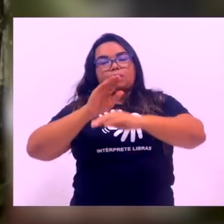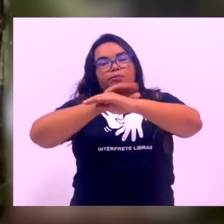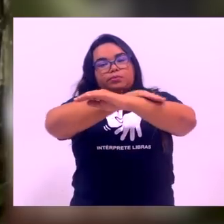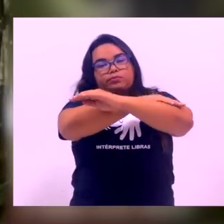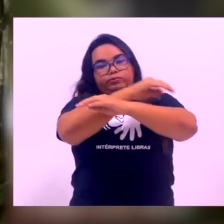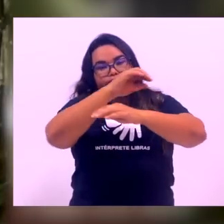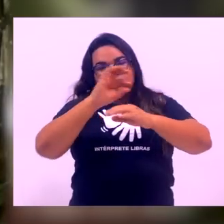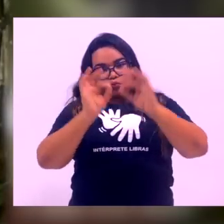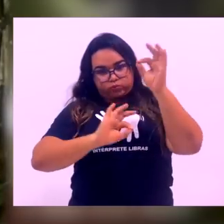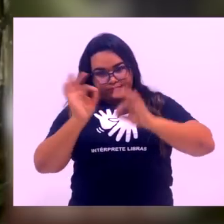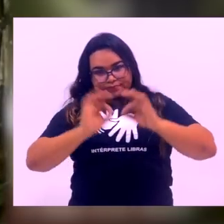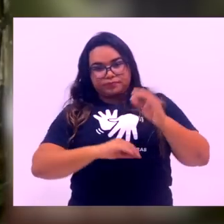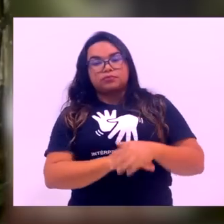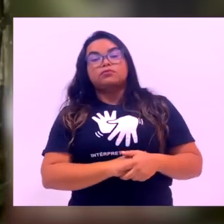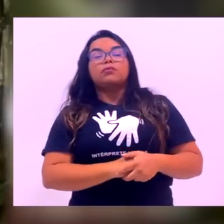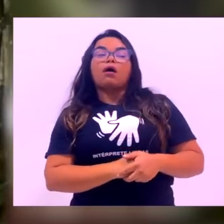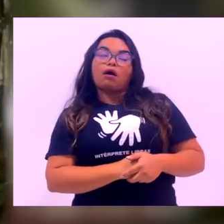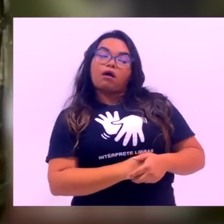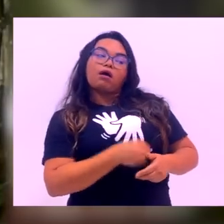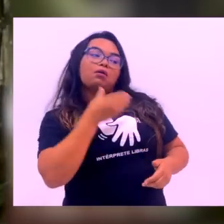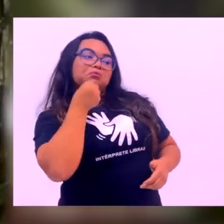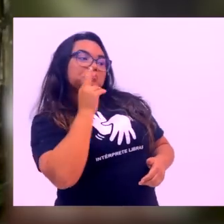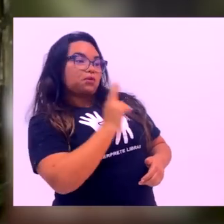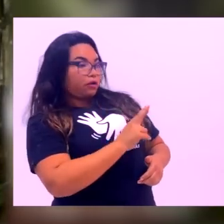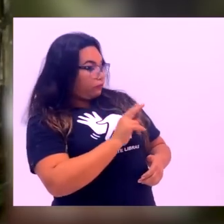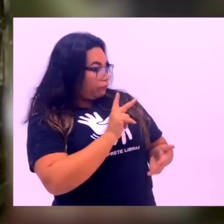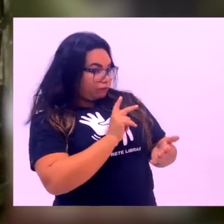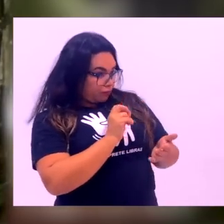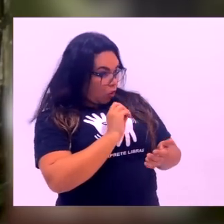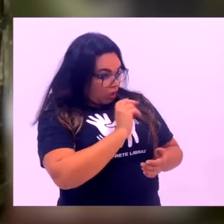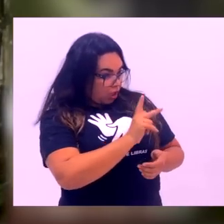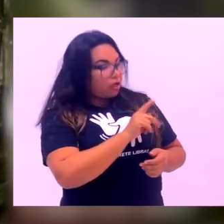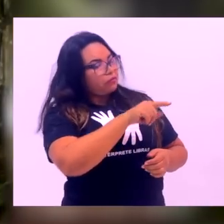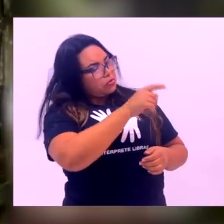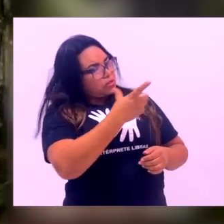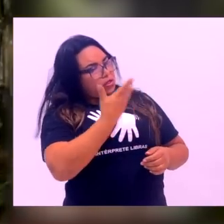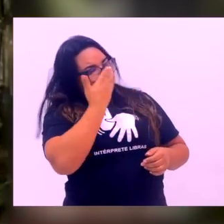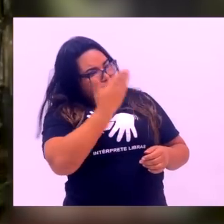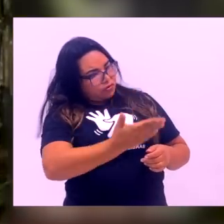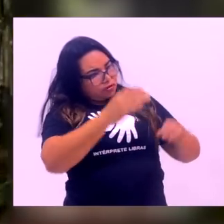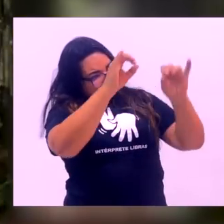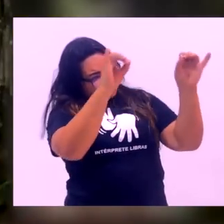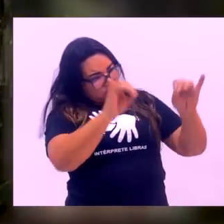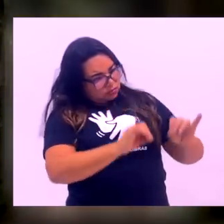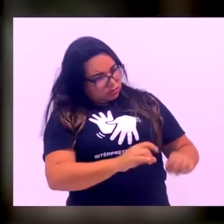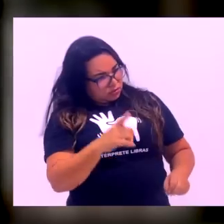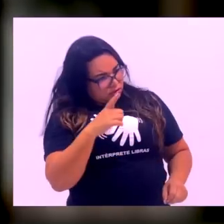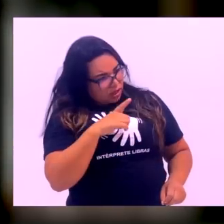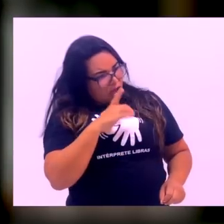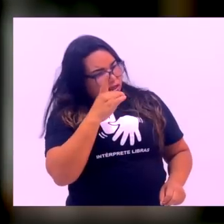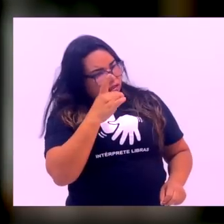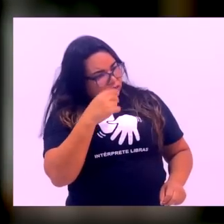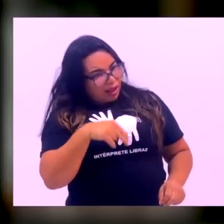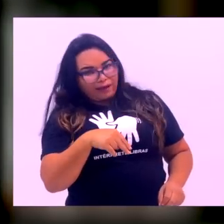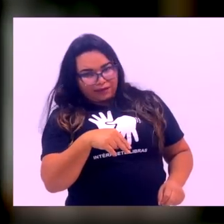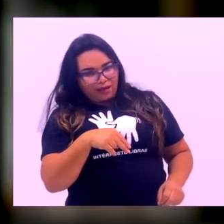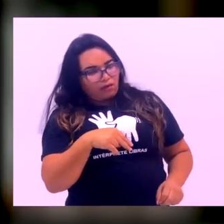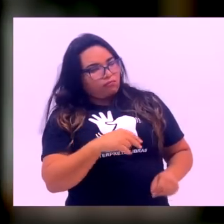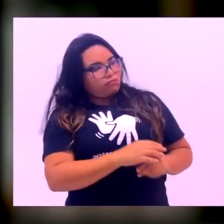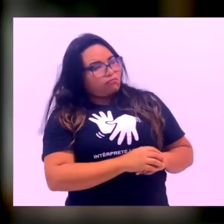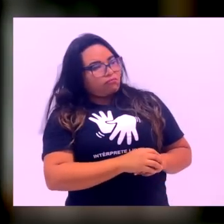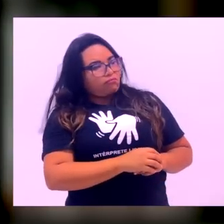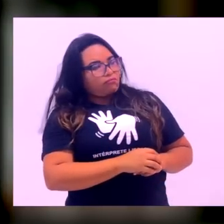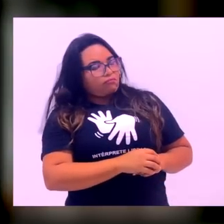uma estátua na frente da sua catedral, uma estátua de Daniel. Então, obviamente, ele sabia o que Daniel havia